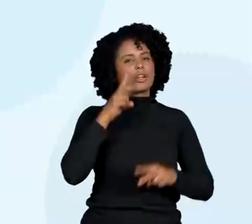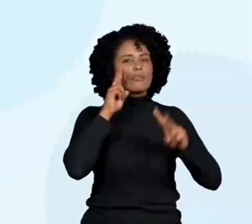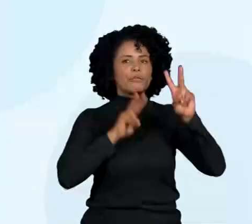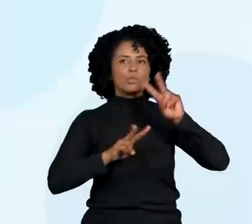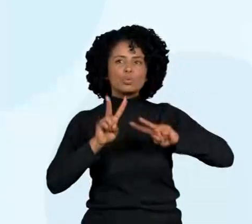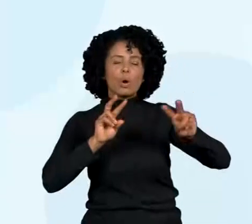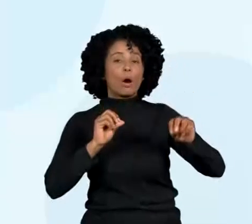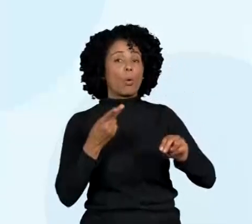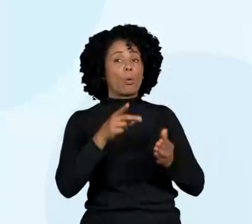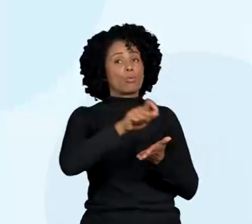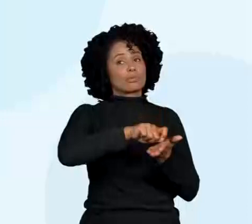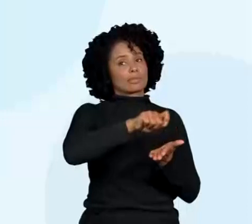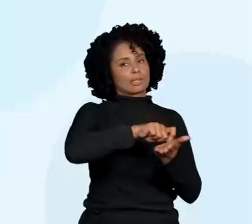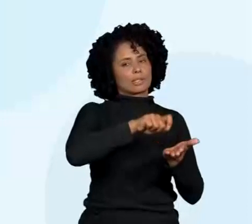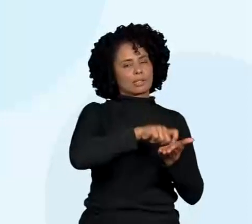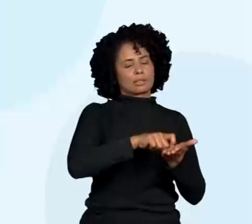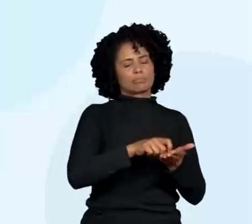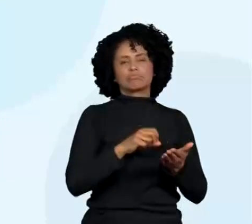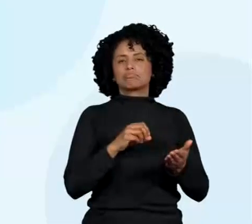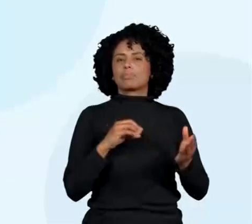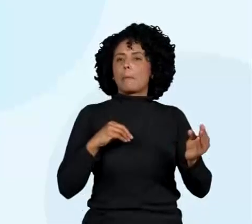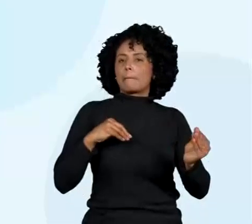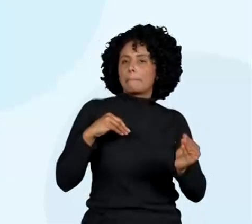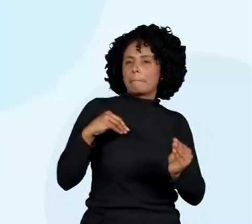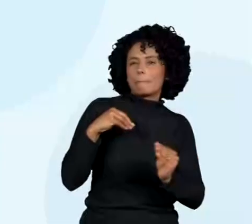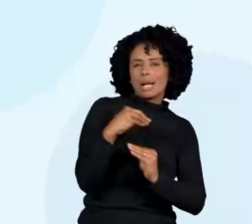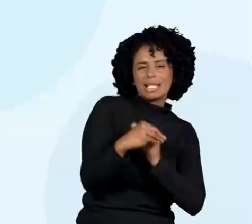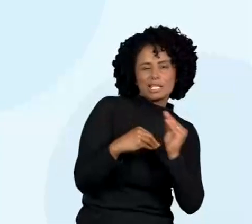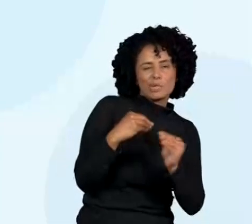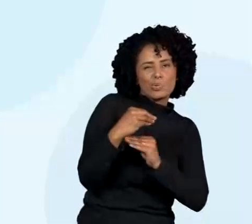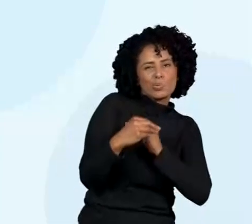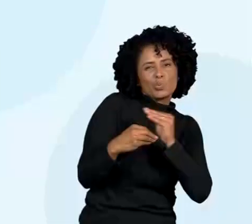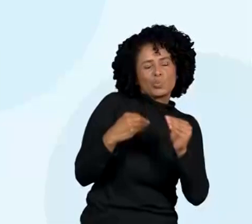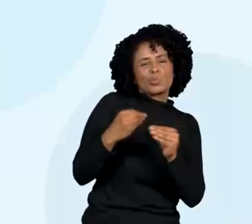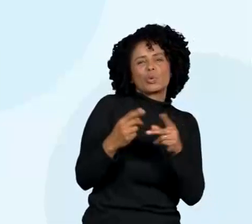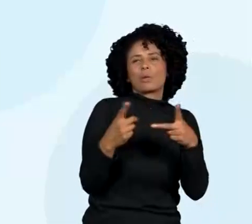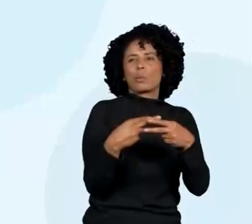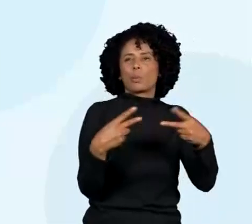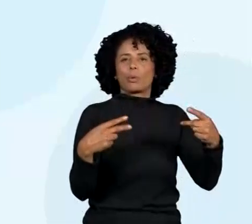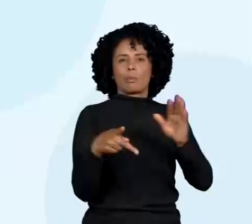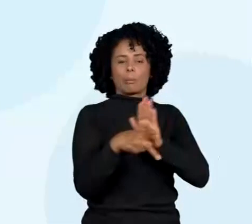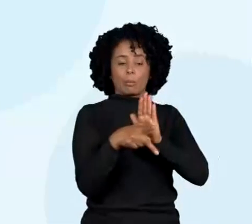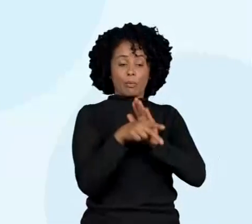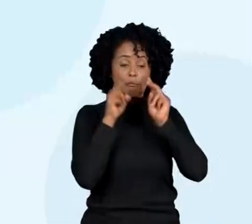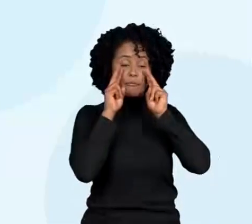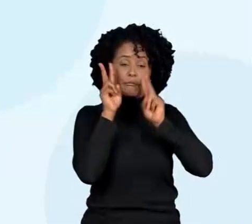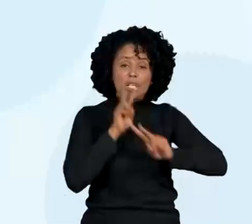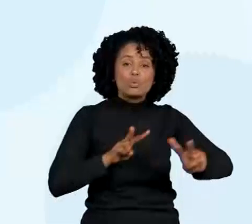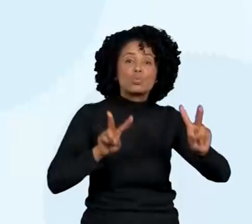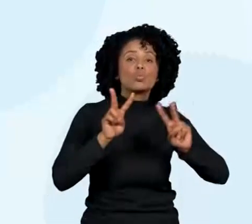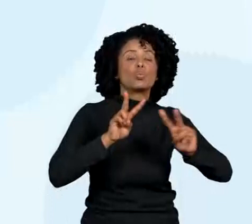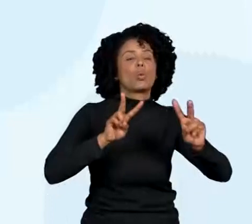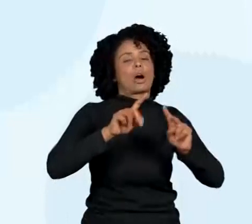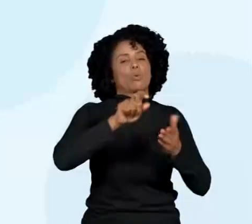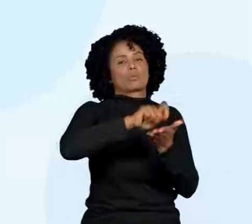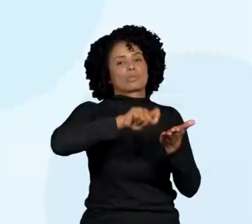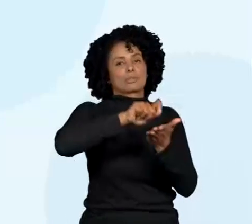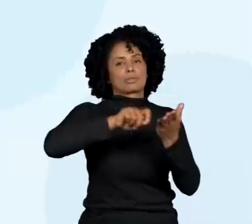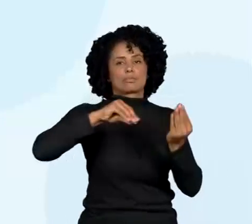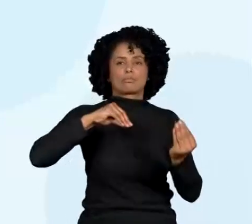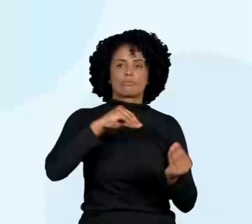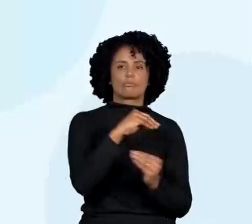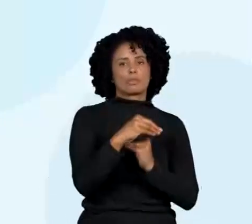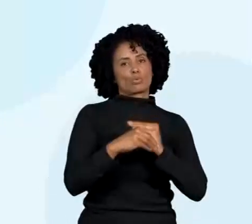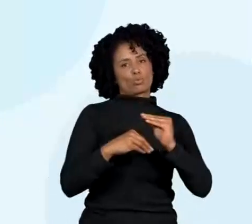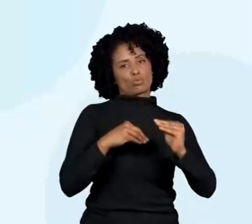ou seja, a mistura de elementos visuais aos escritos,